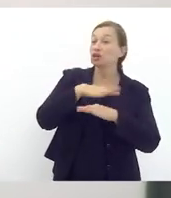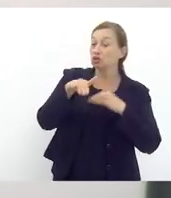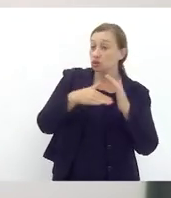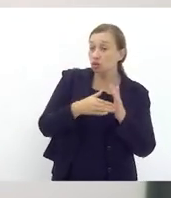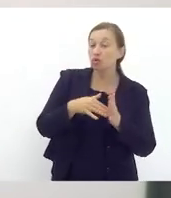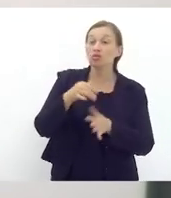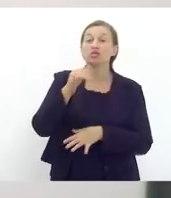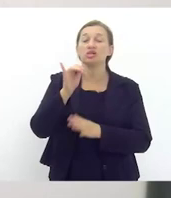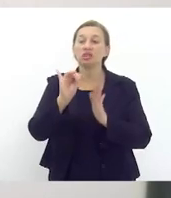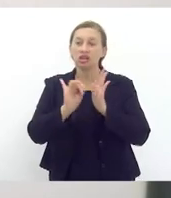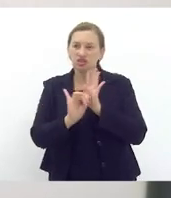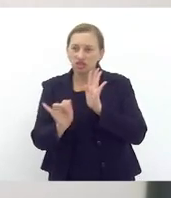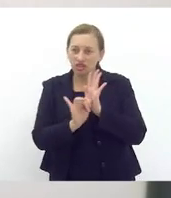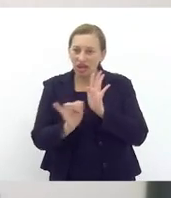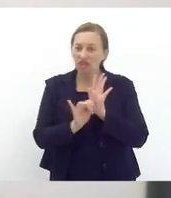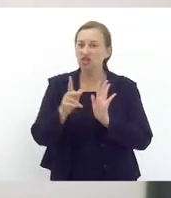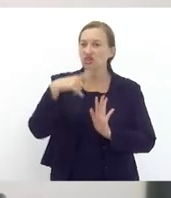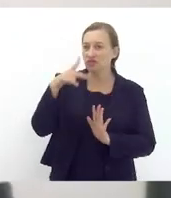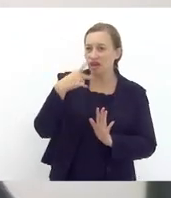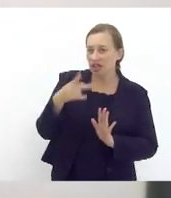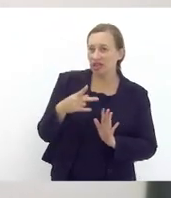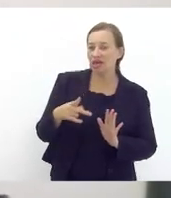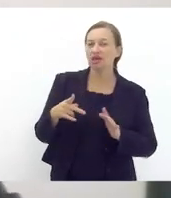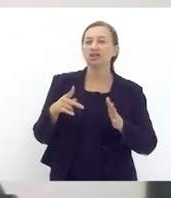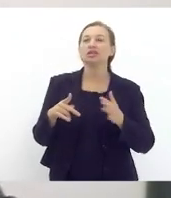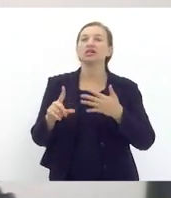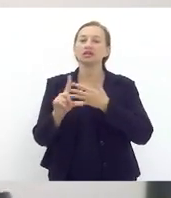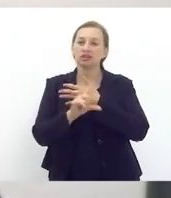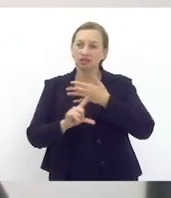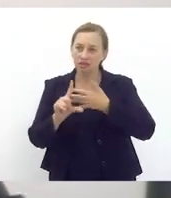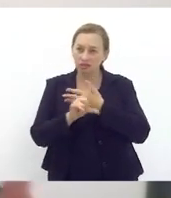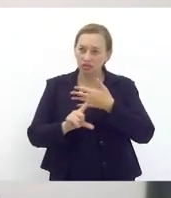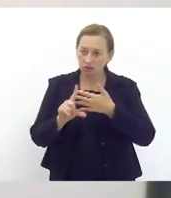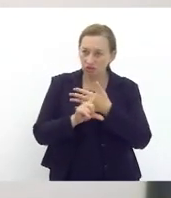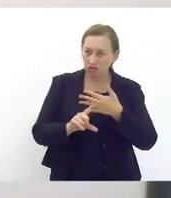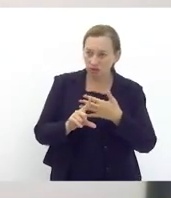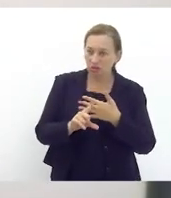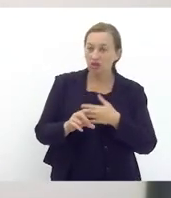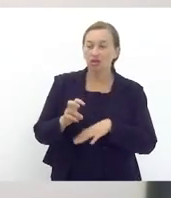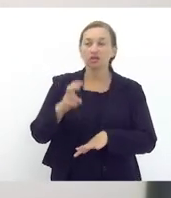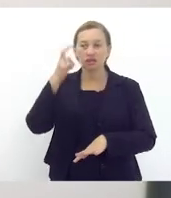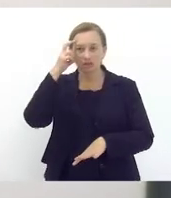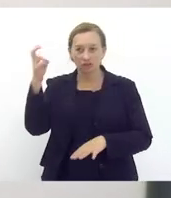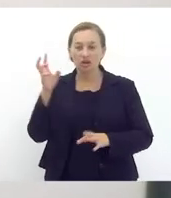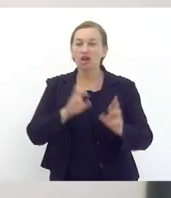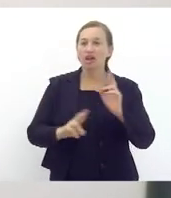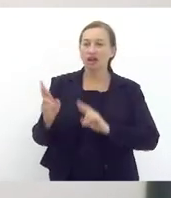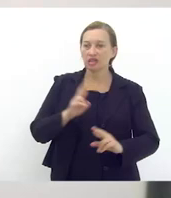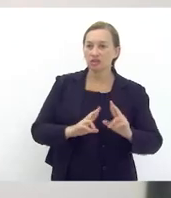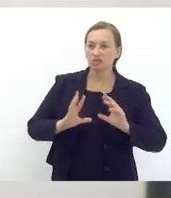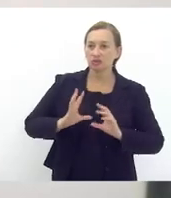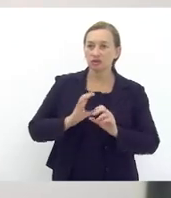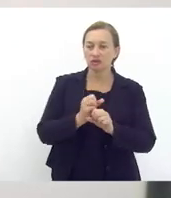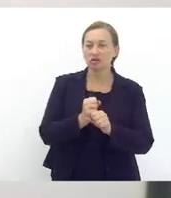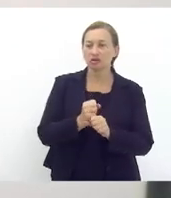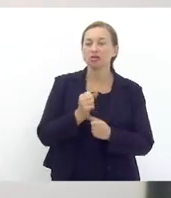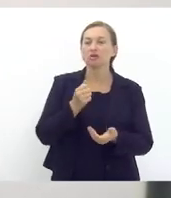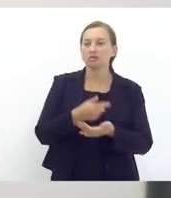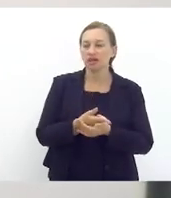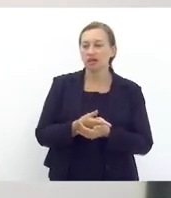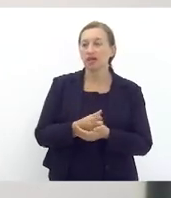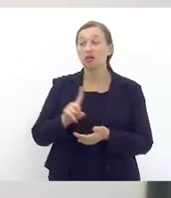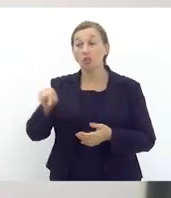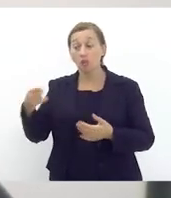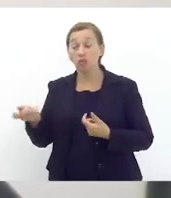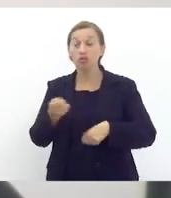literatura quanto da audiovisual que já trata justamente de facilitação e desburocratização da relação das prestações de contas outro detalhe